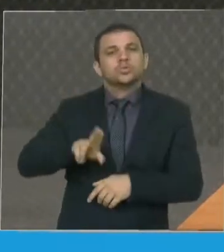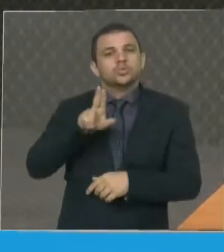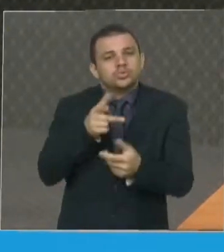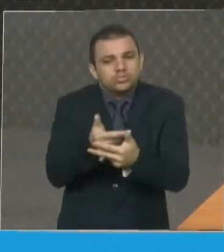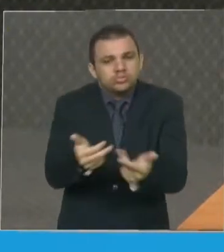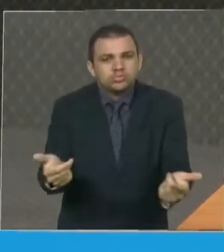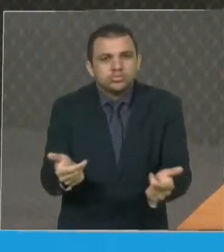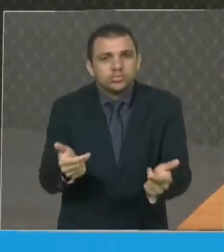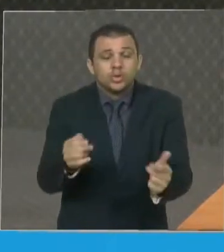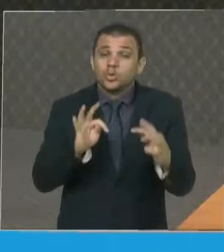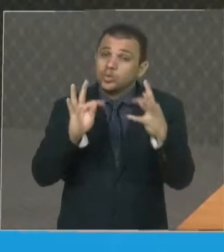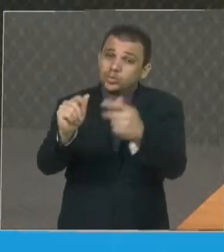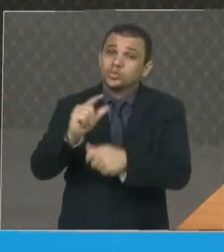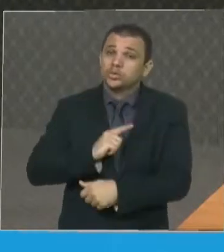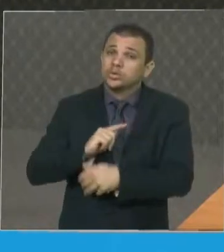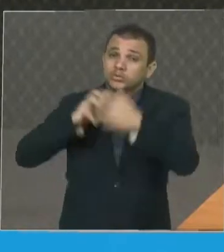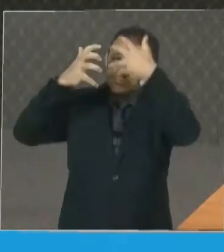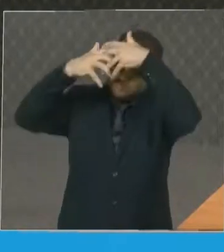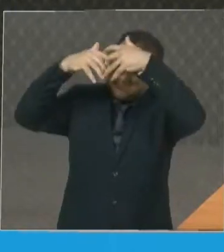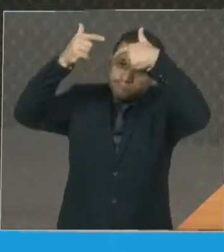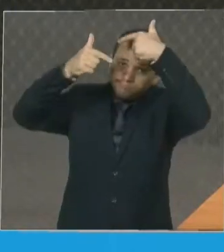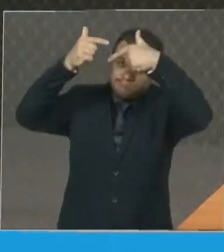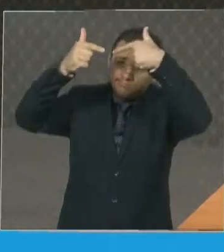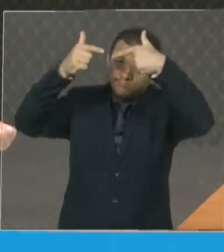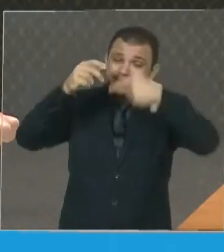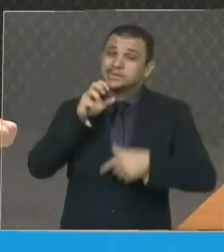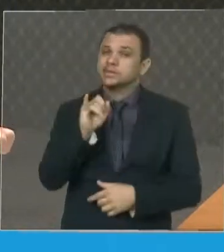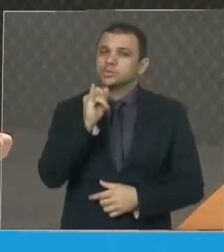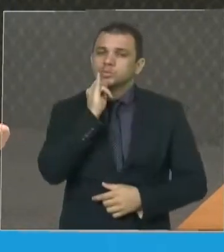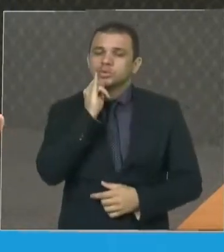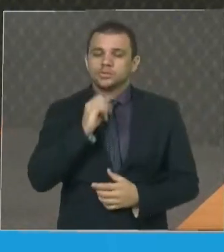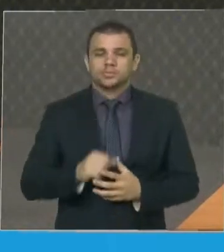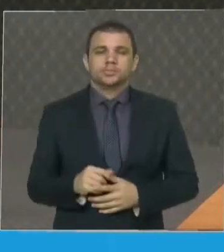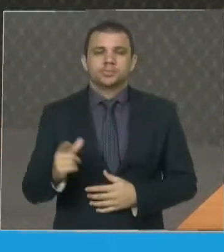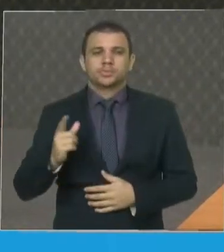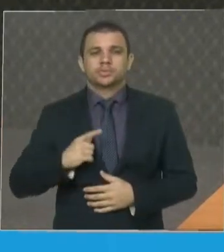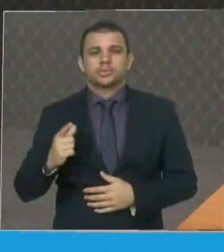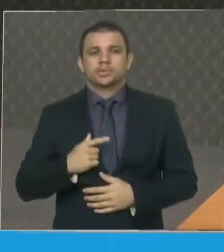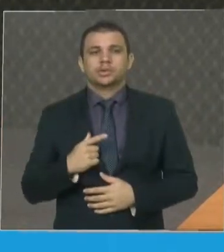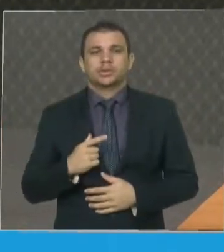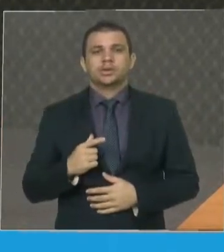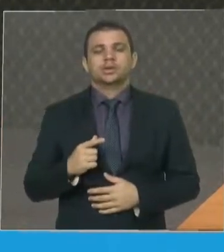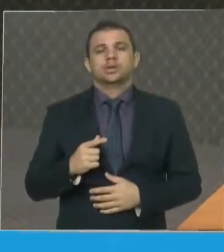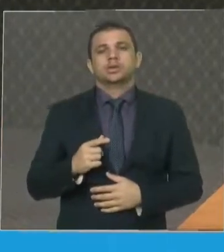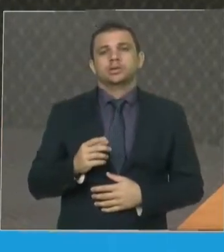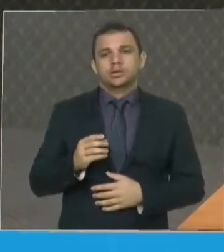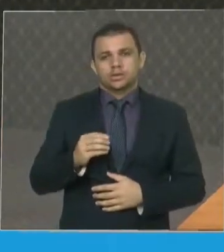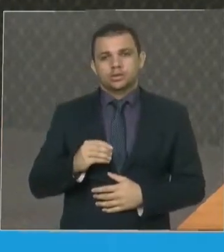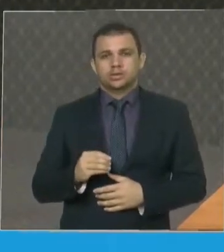tem. Quando você tem uma muda pequena, se você dá um pouco fertilizante,